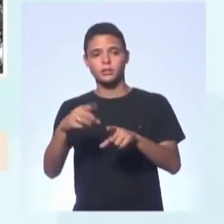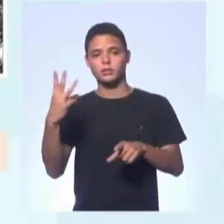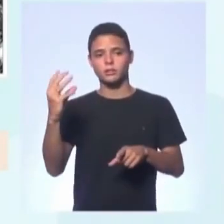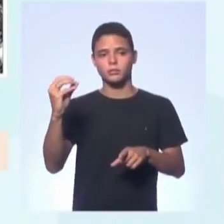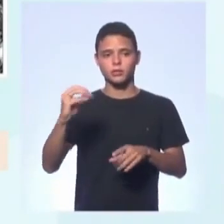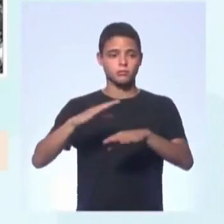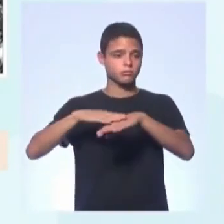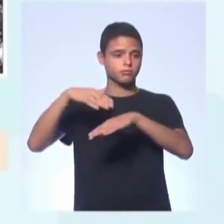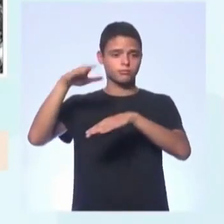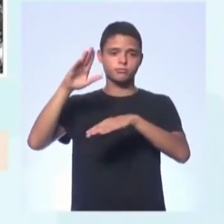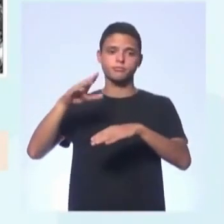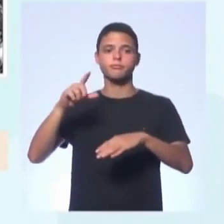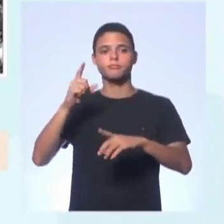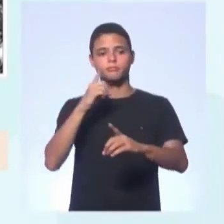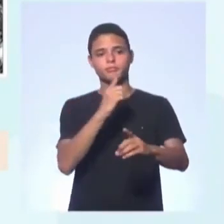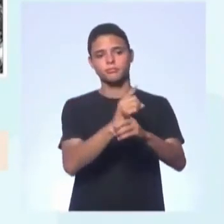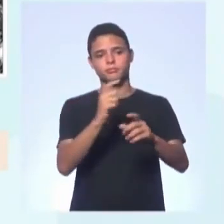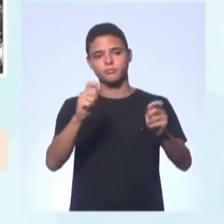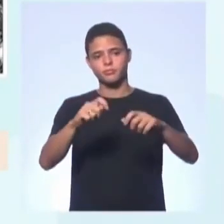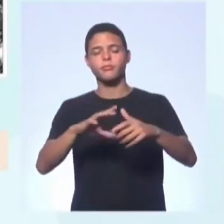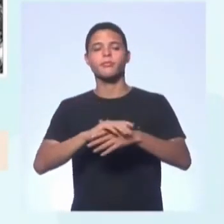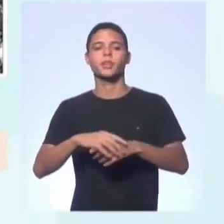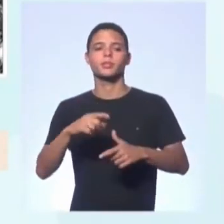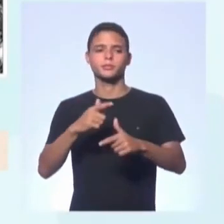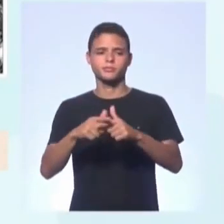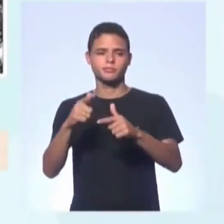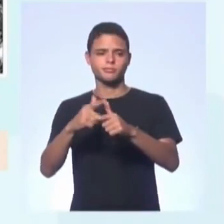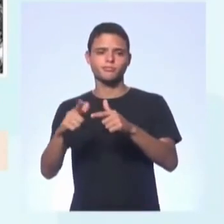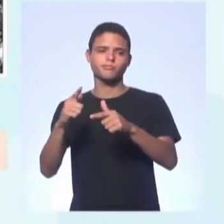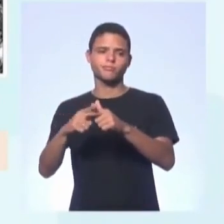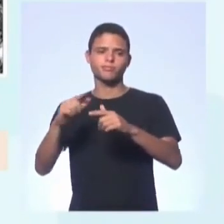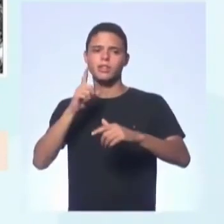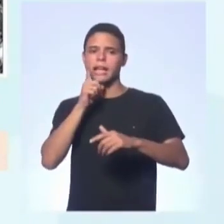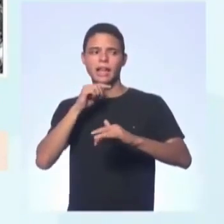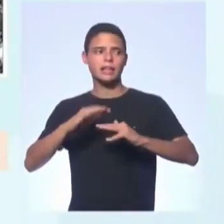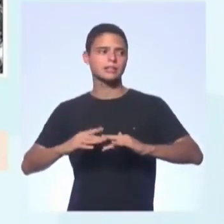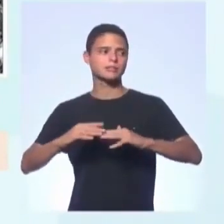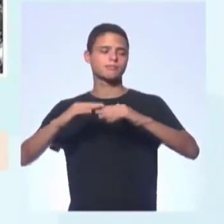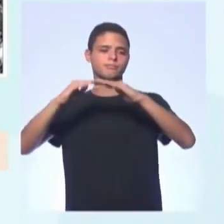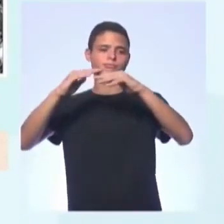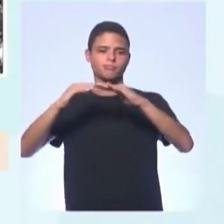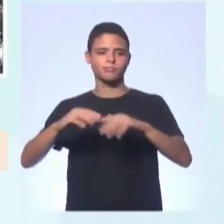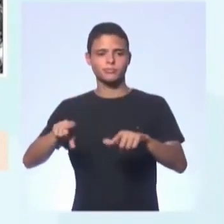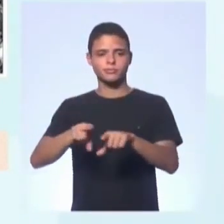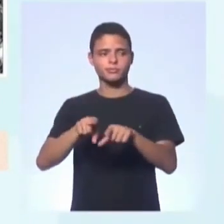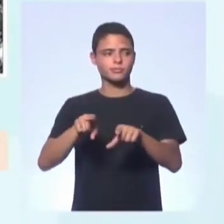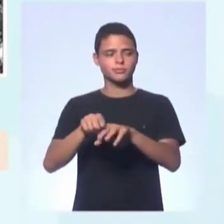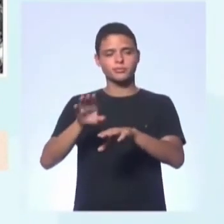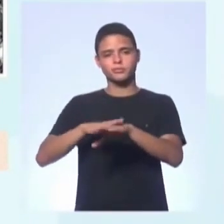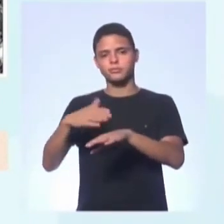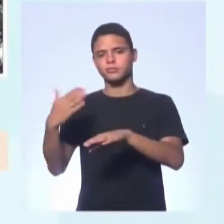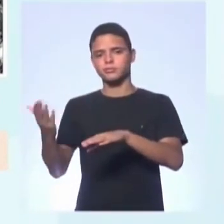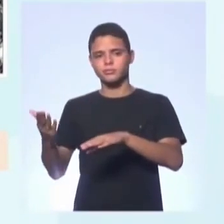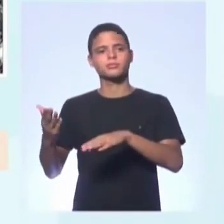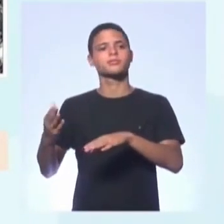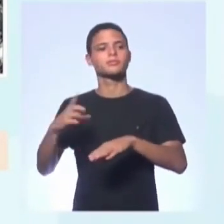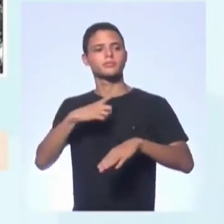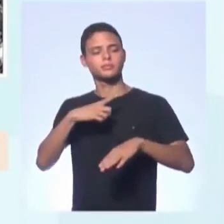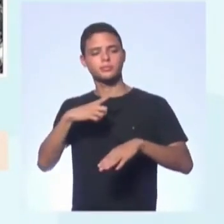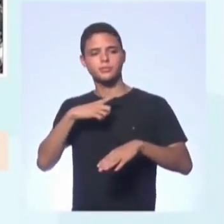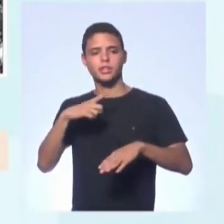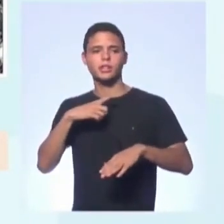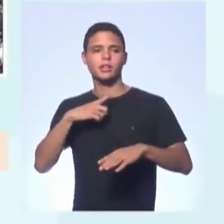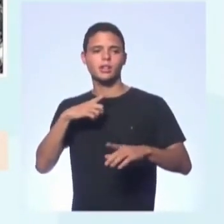partes baixas nessas inclinações sofrem os problemas de alagamento. E do lado direito, né, nós temos aí os pontos de